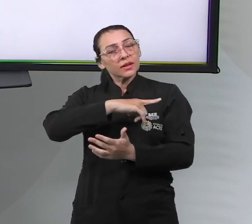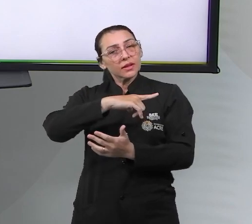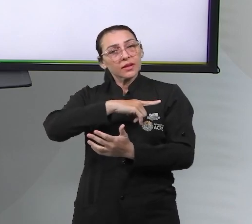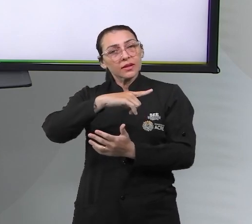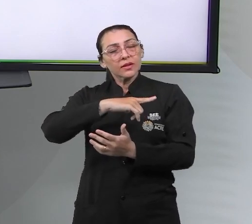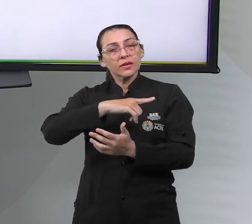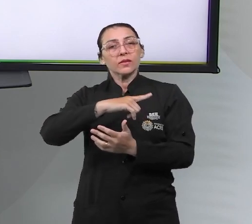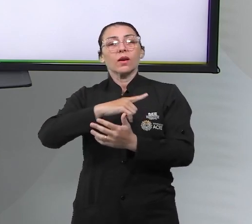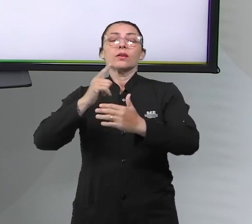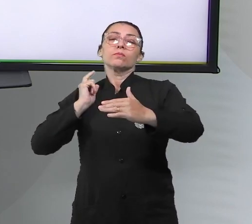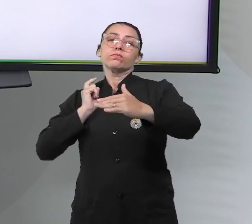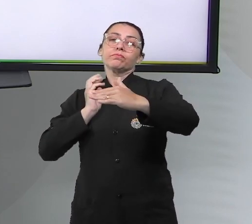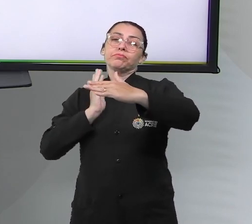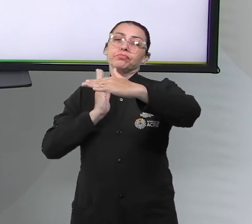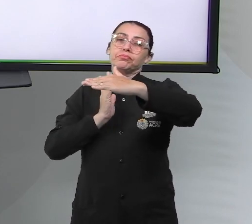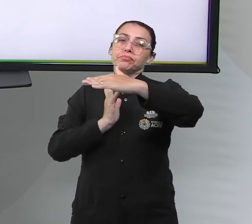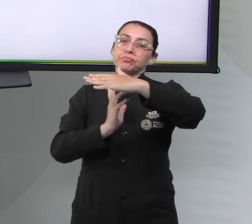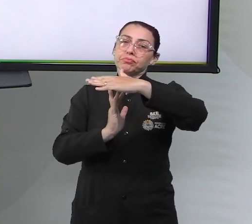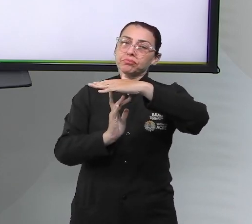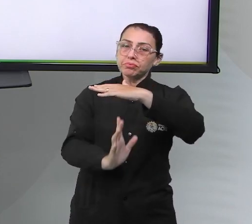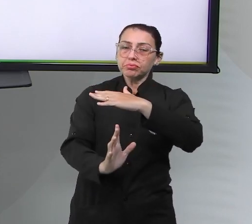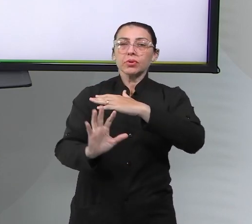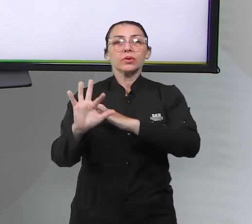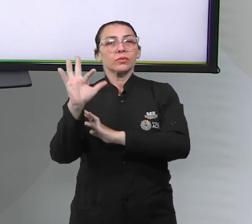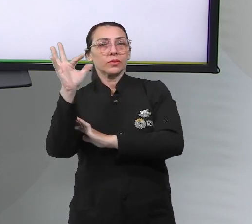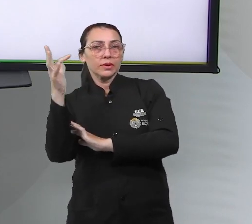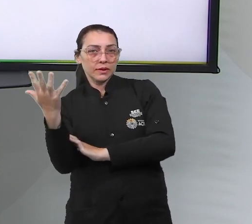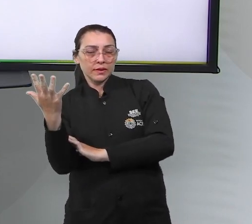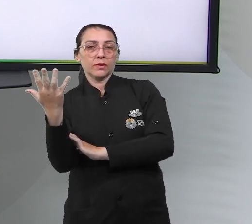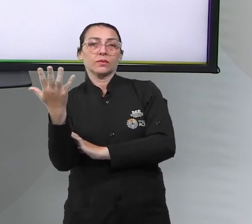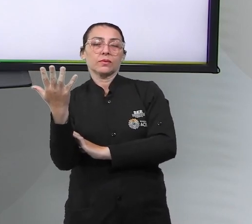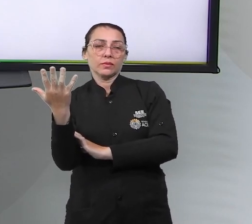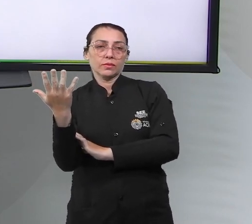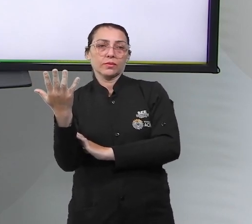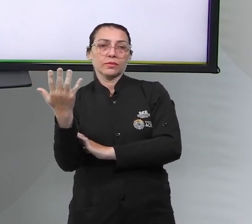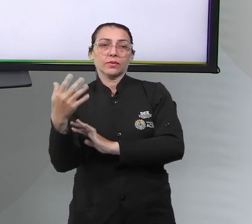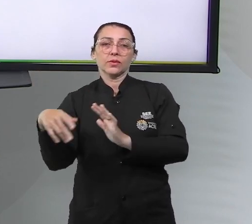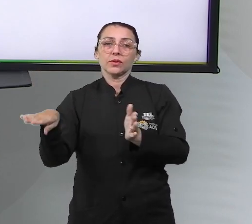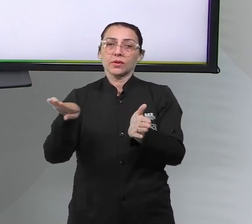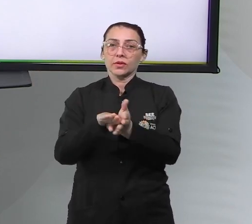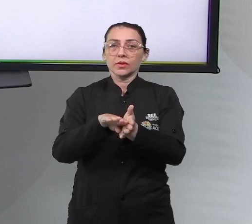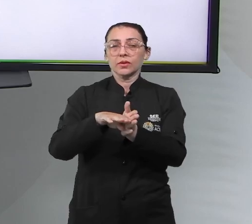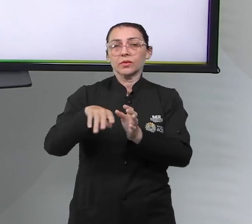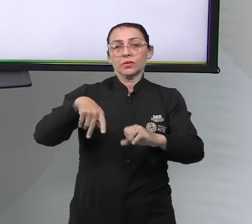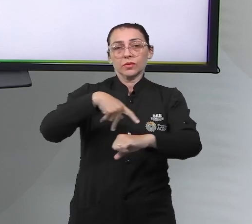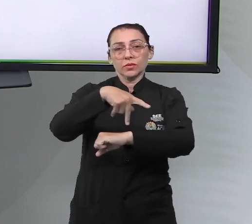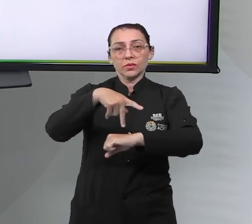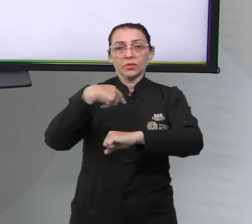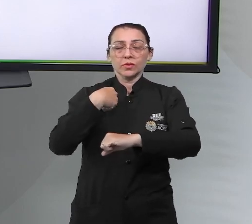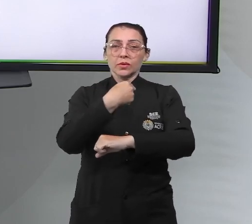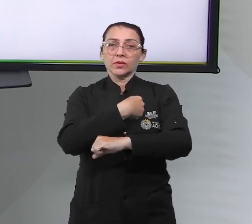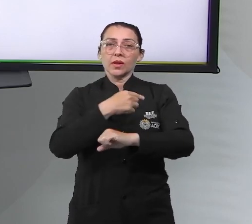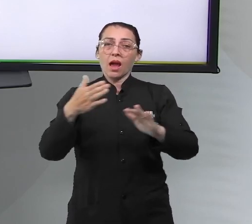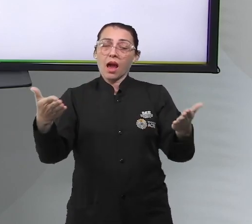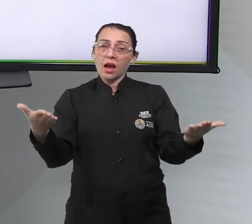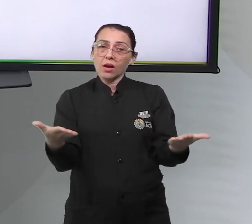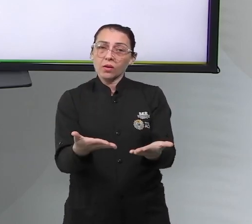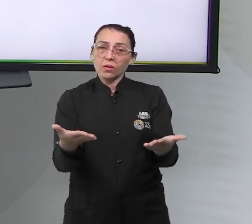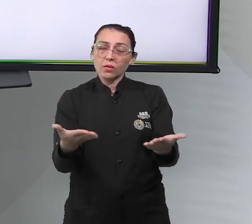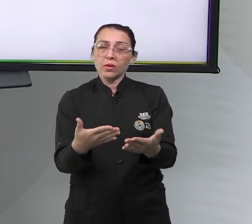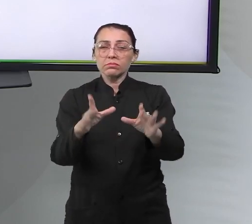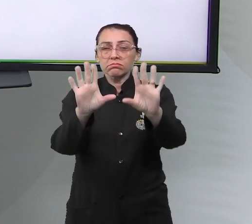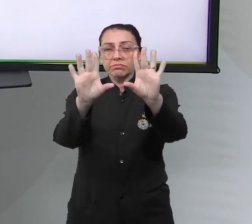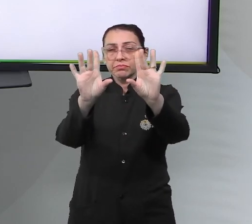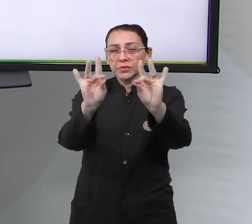foram fluxos migratórios que, sem sombra de dúvidas, chegaram em nosso país. Agora vamos explorar um